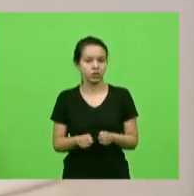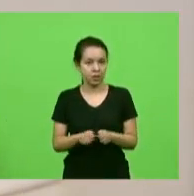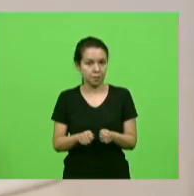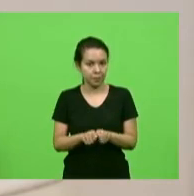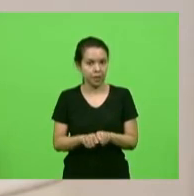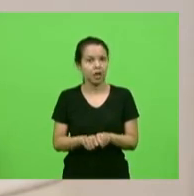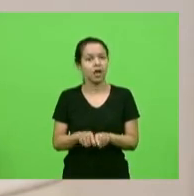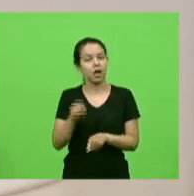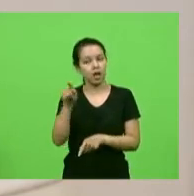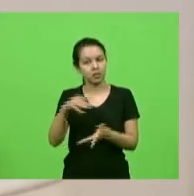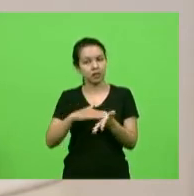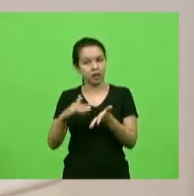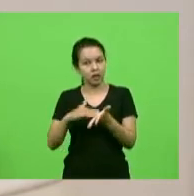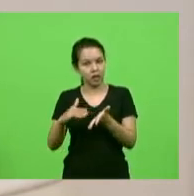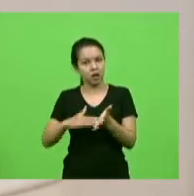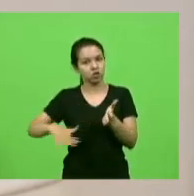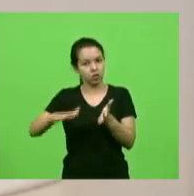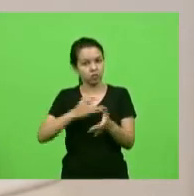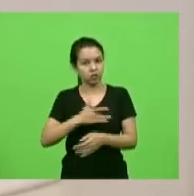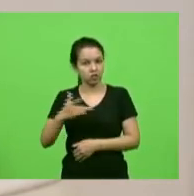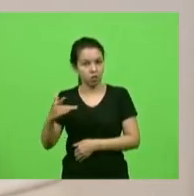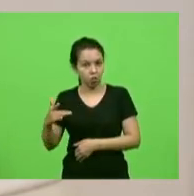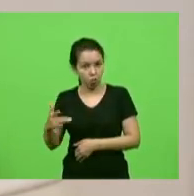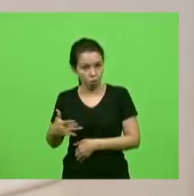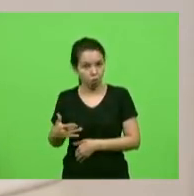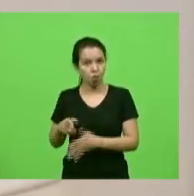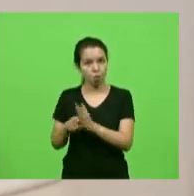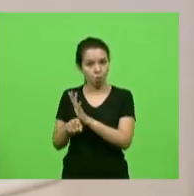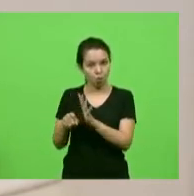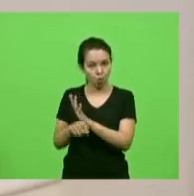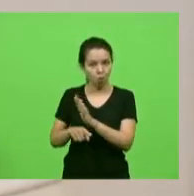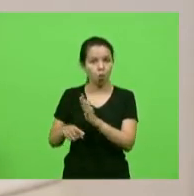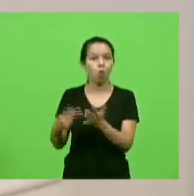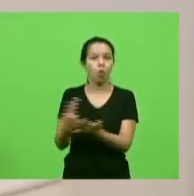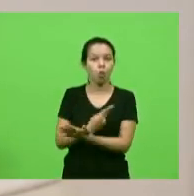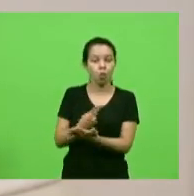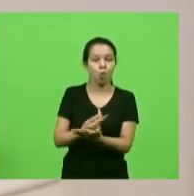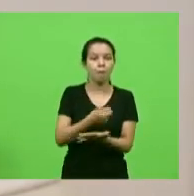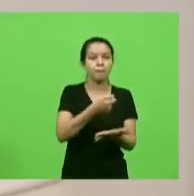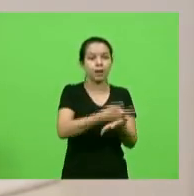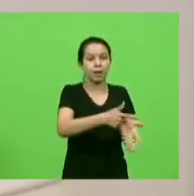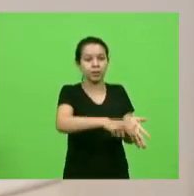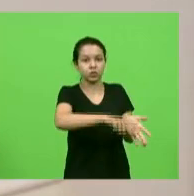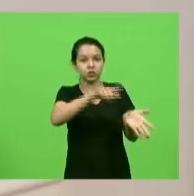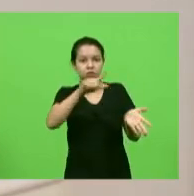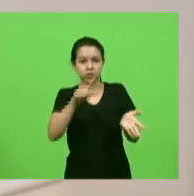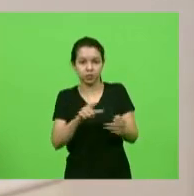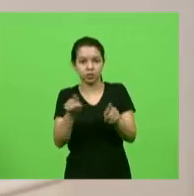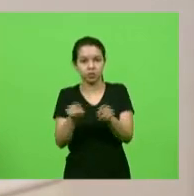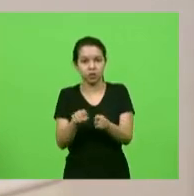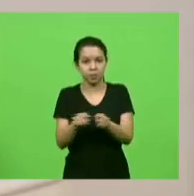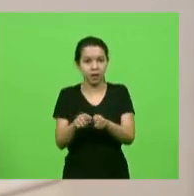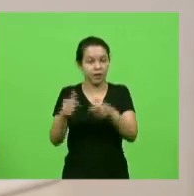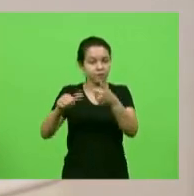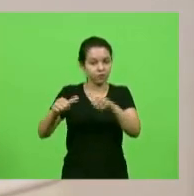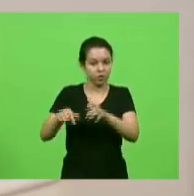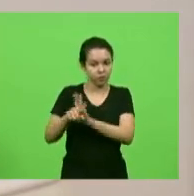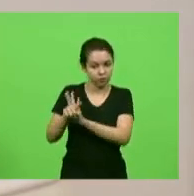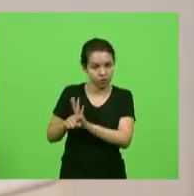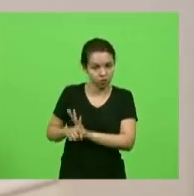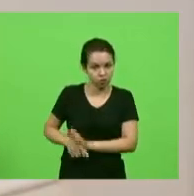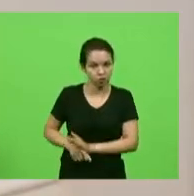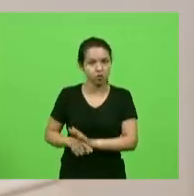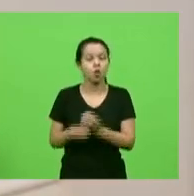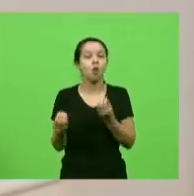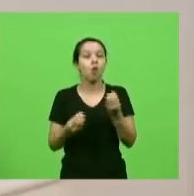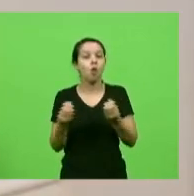em face de indícios de irregularidades na contratação e pagamento antecipado, e o segundo objetivando investigação preliminar destinada à apuração